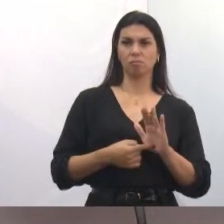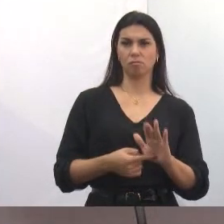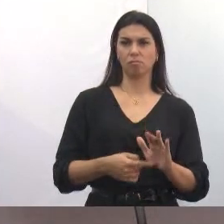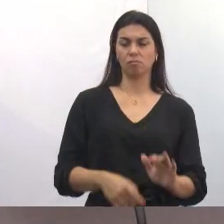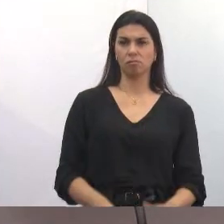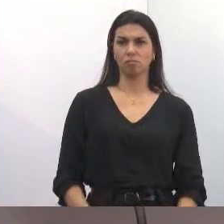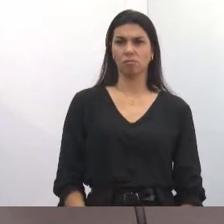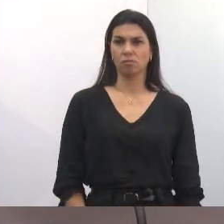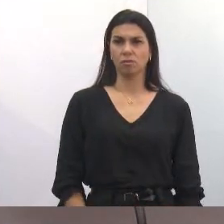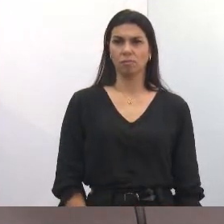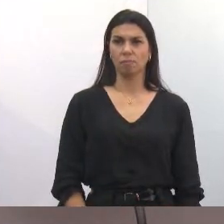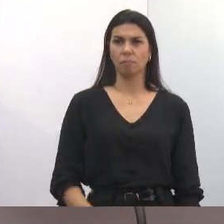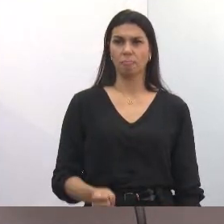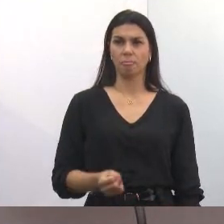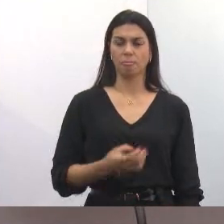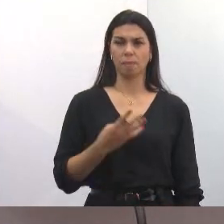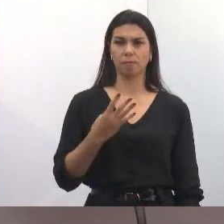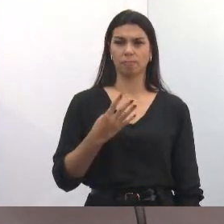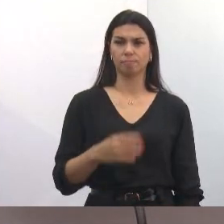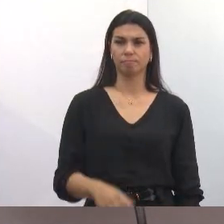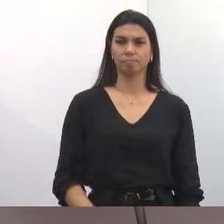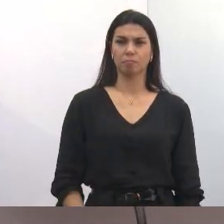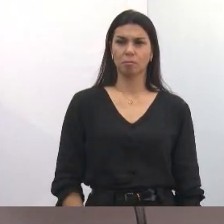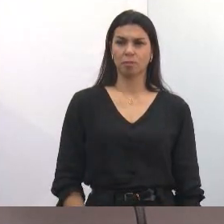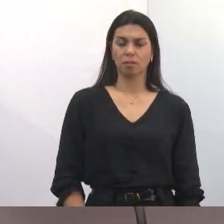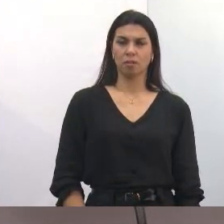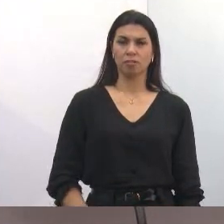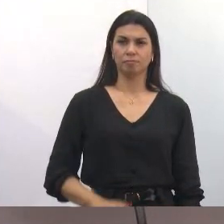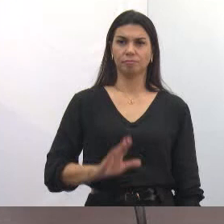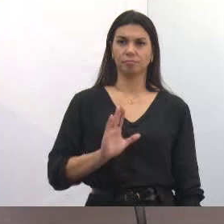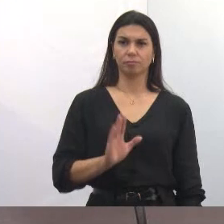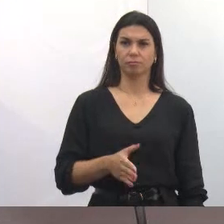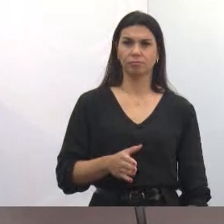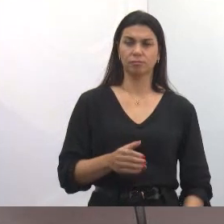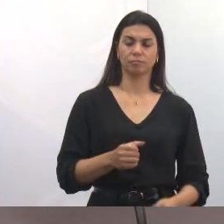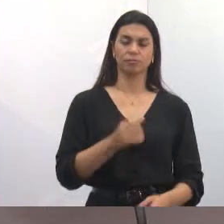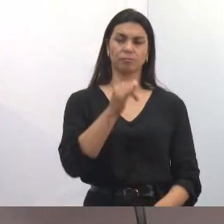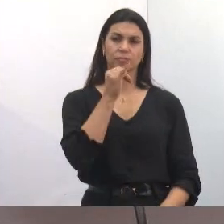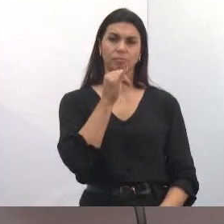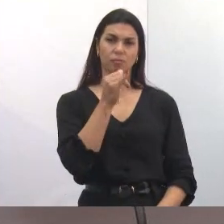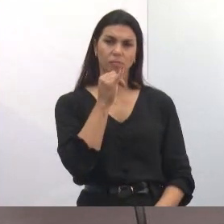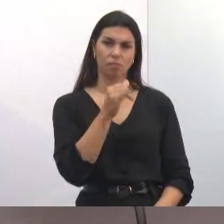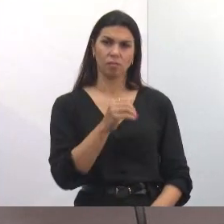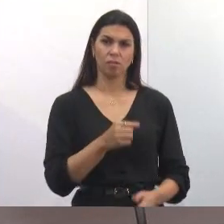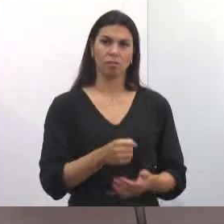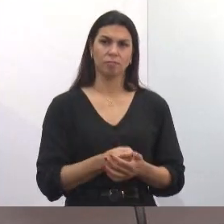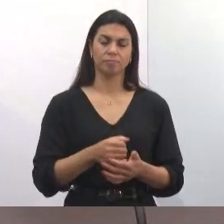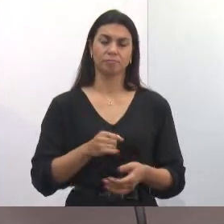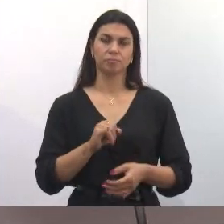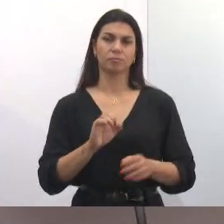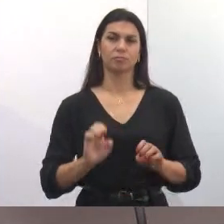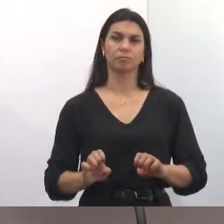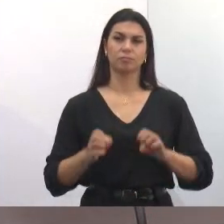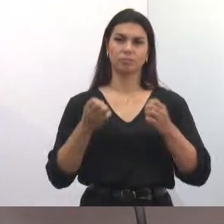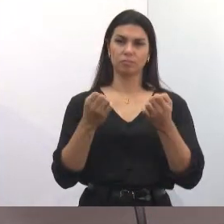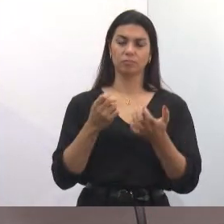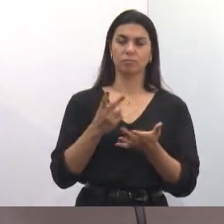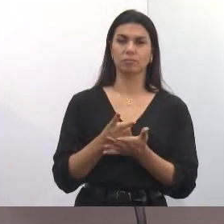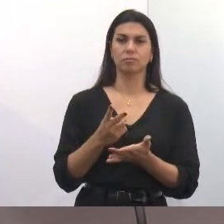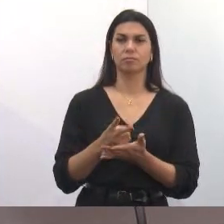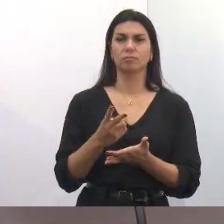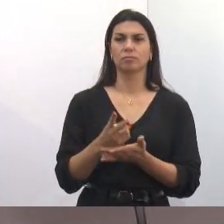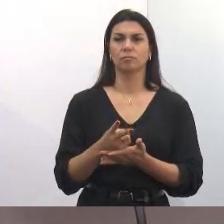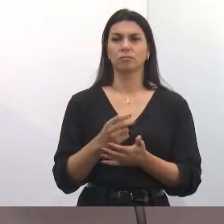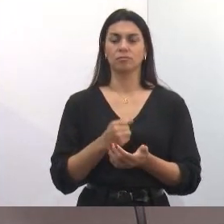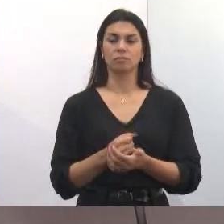público. 4. Estão sendo aplicadas notificações e multas para eventos semelhantes realizados